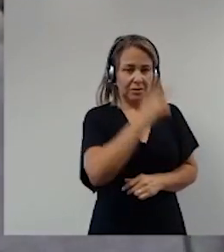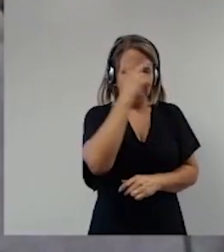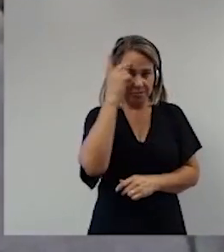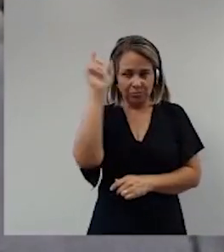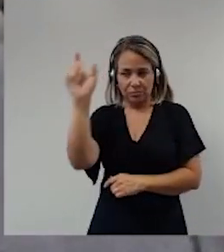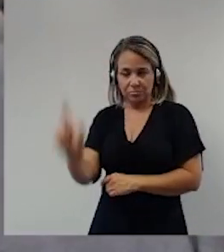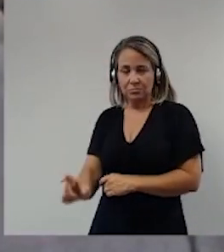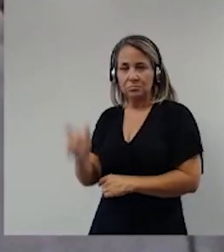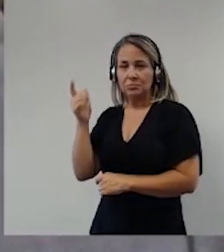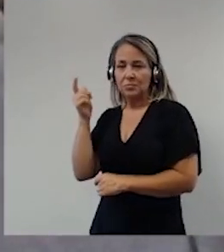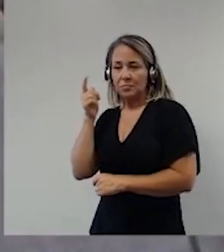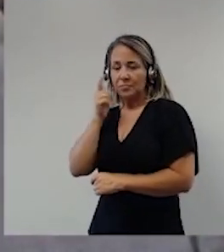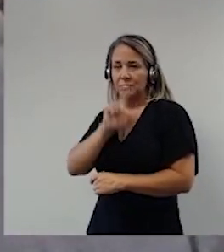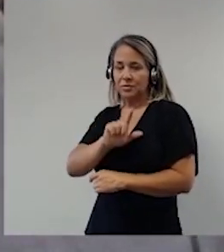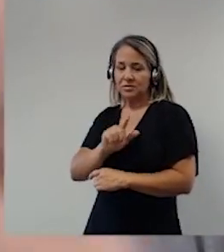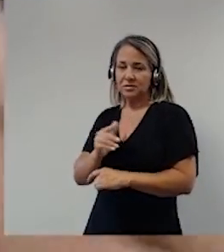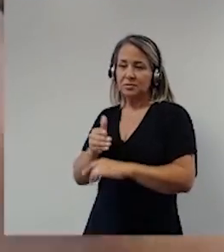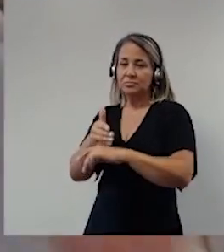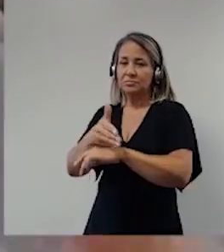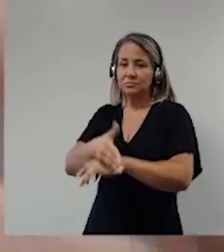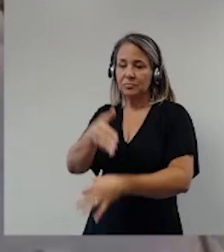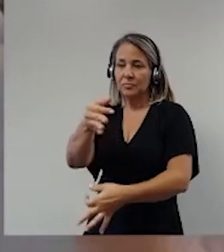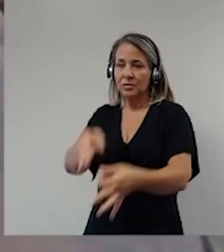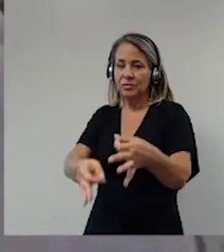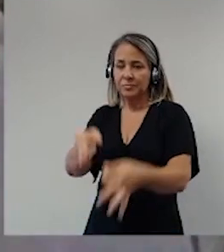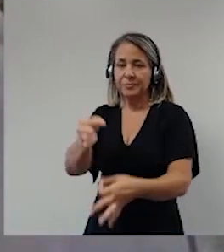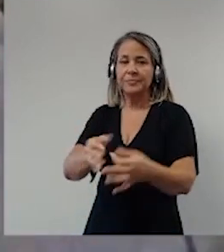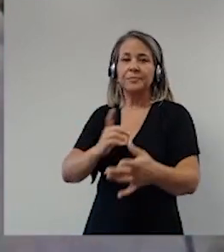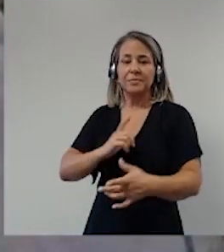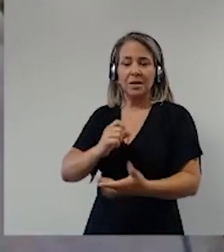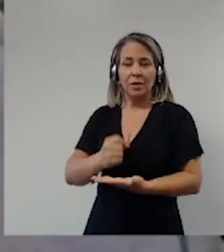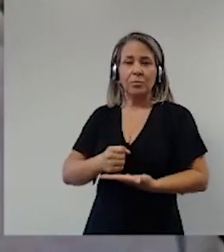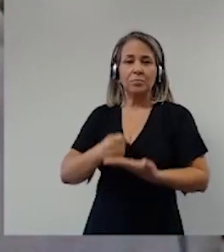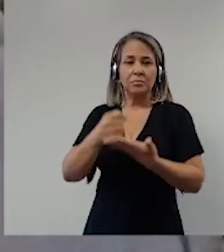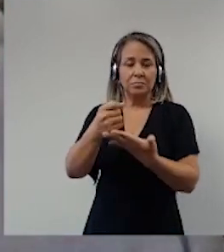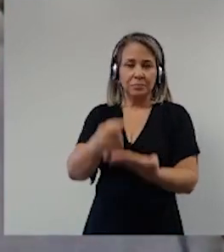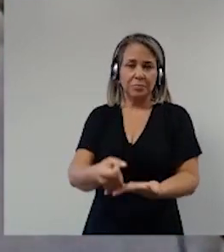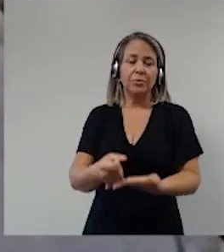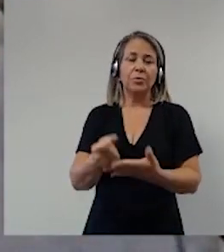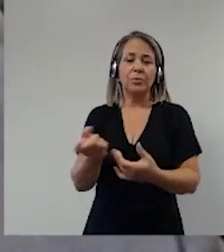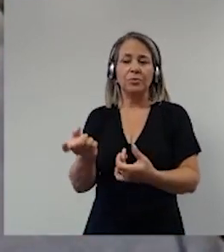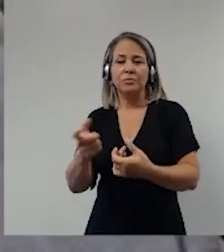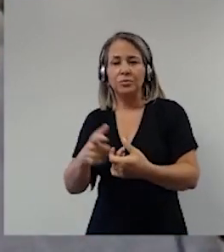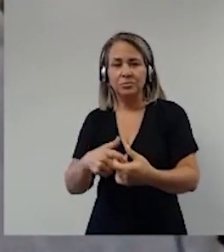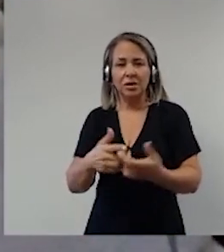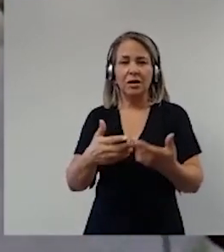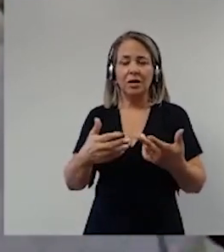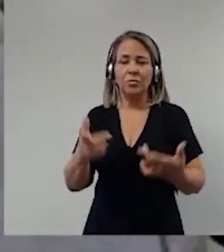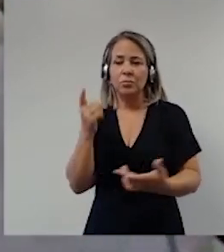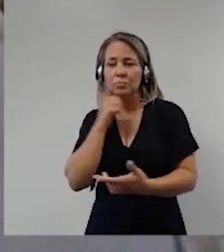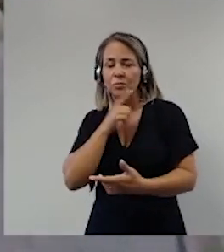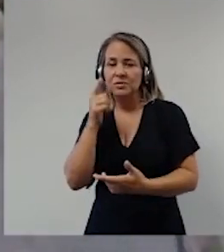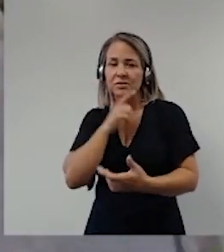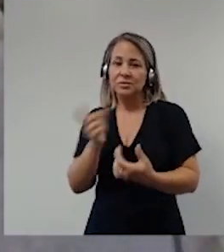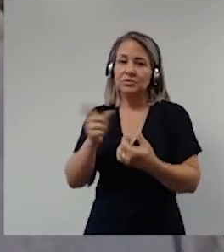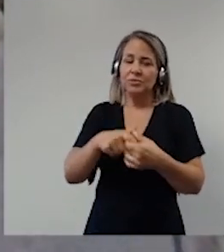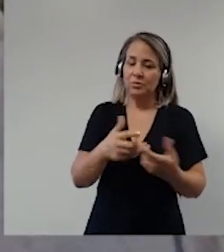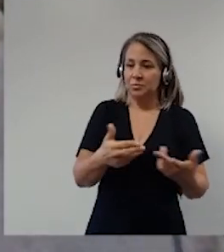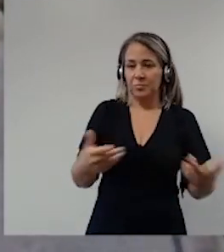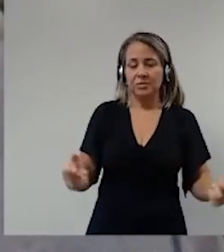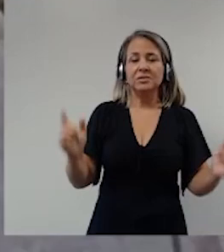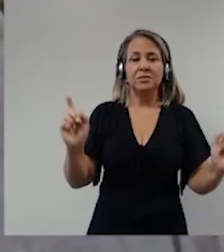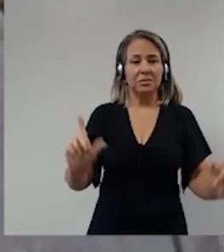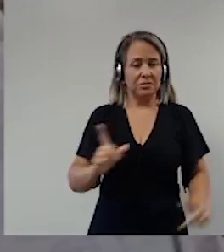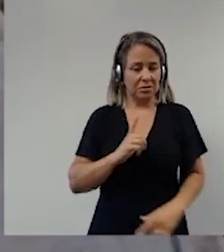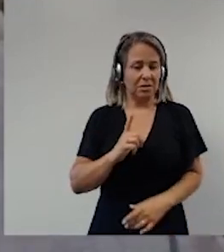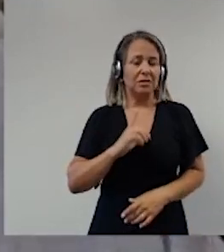o ajuizamento da ação popular, que tenha por finalidade a reparação de algum dano ao patrimônio público, ele tem o